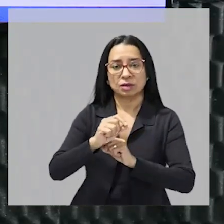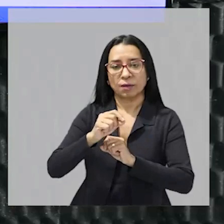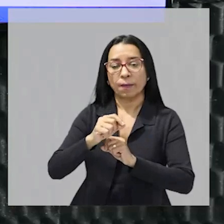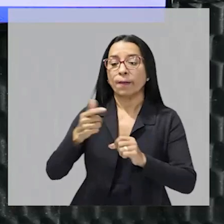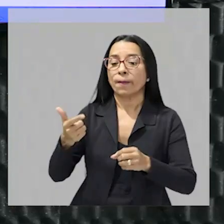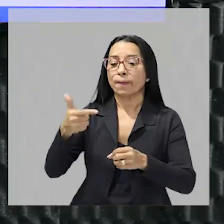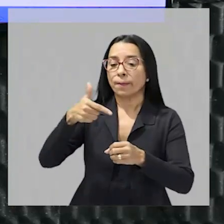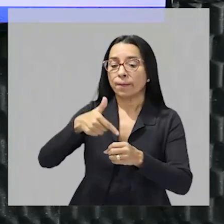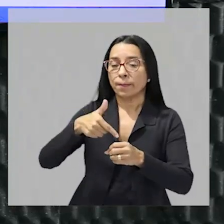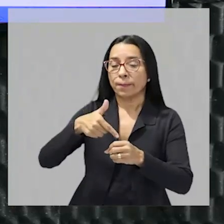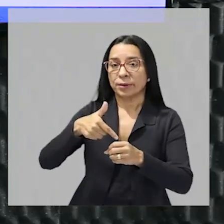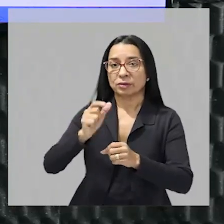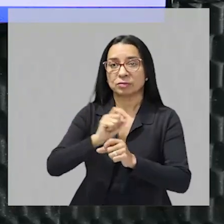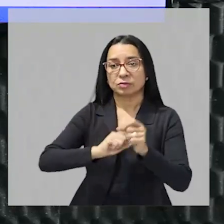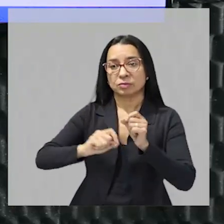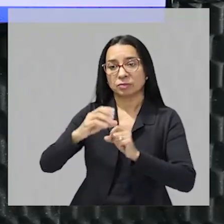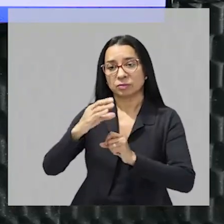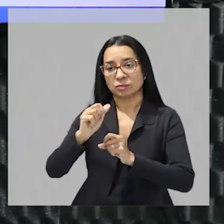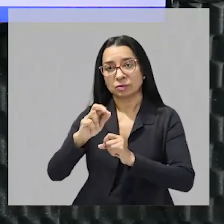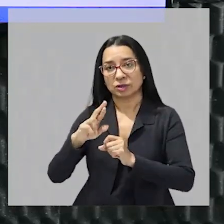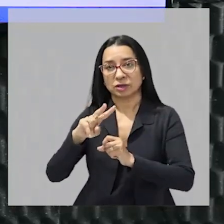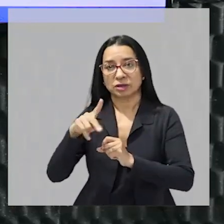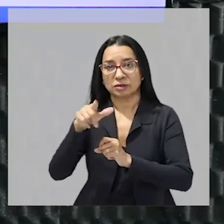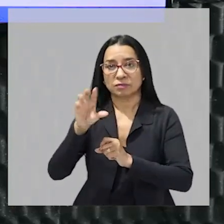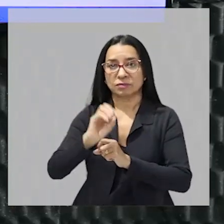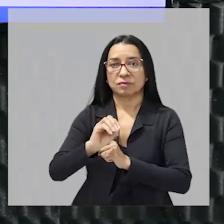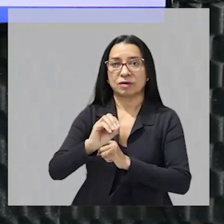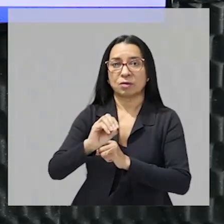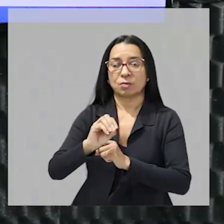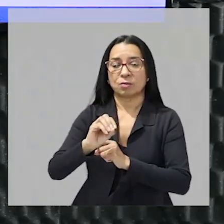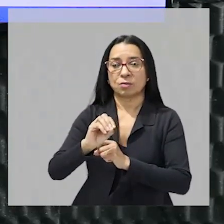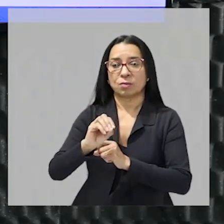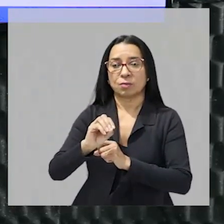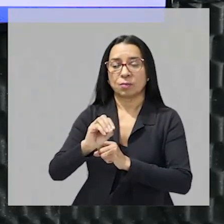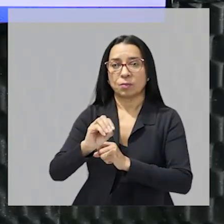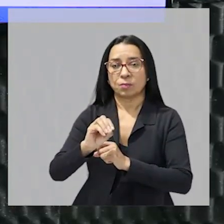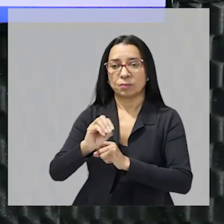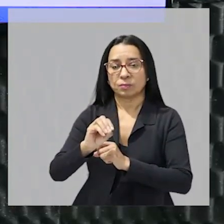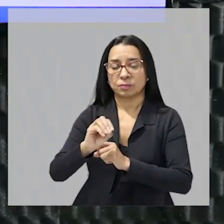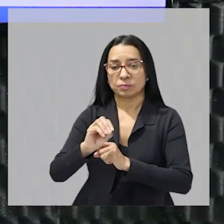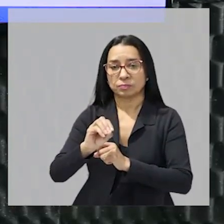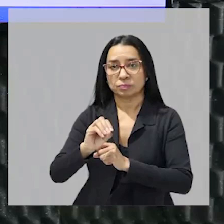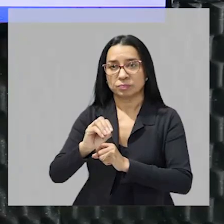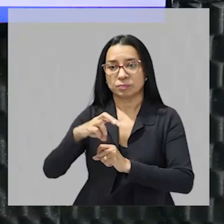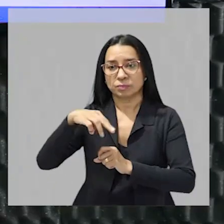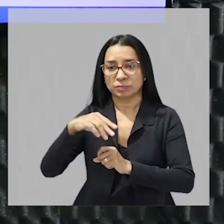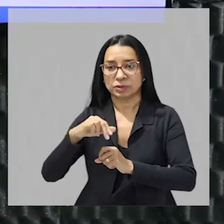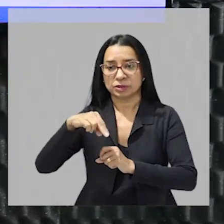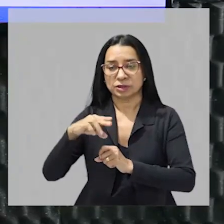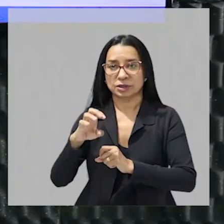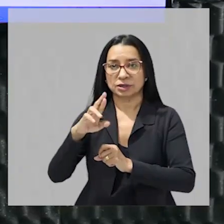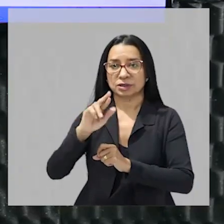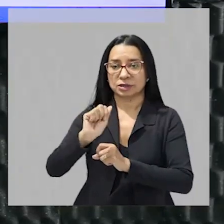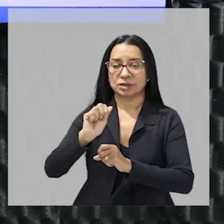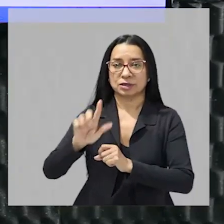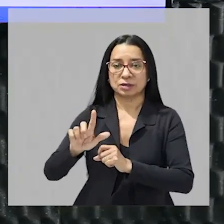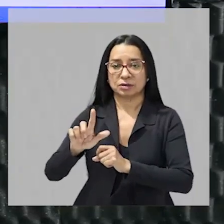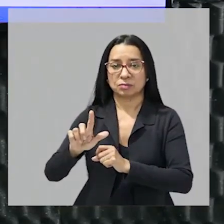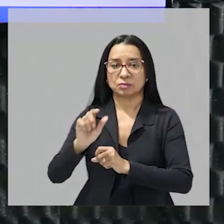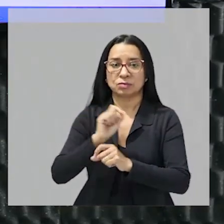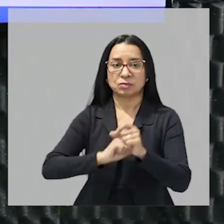petróleo, é o carvão mineral extremamente poluente, carvão mineral, não confunda com carvão vegetal, é